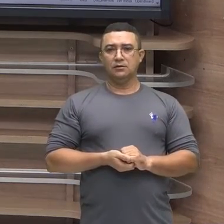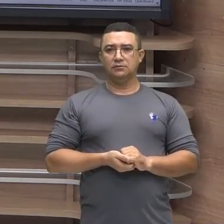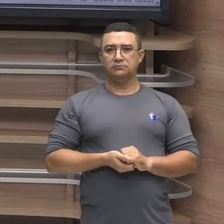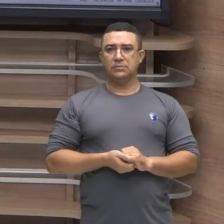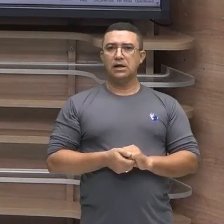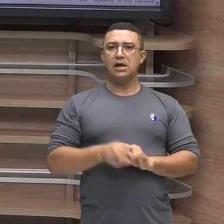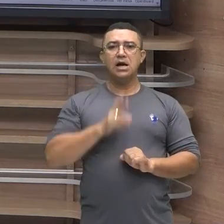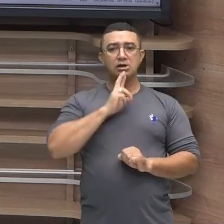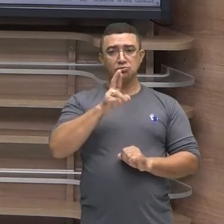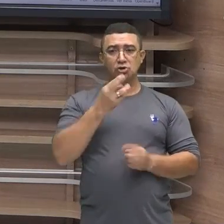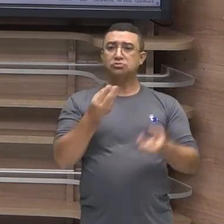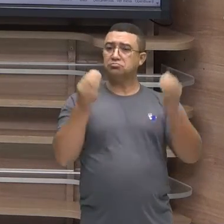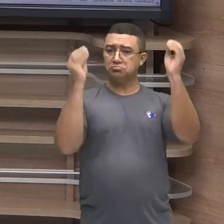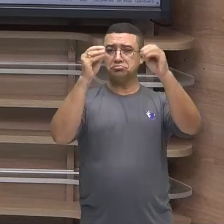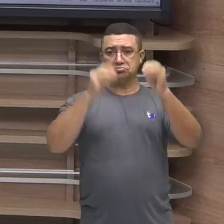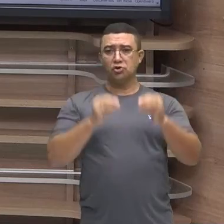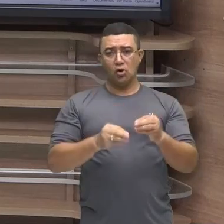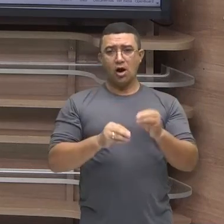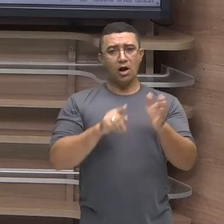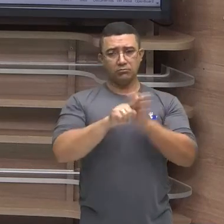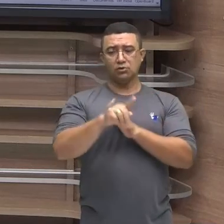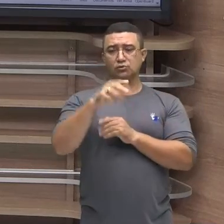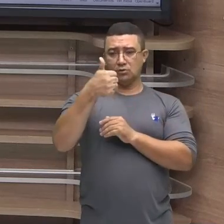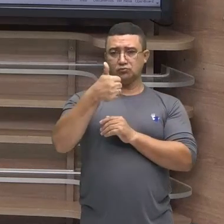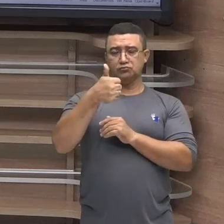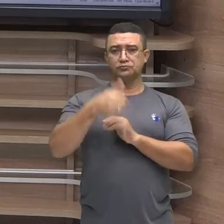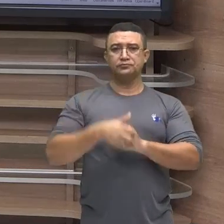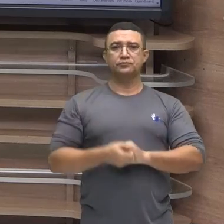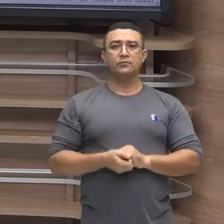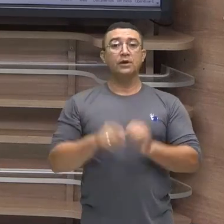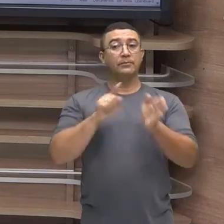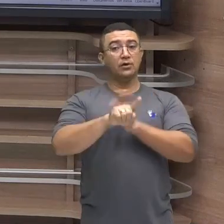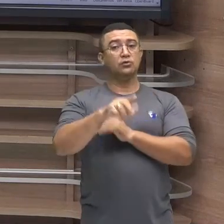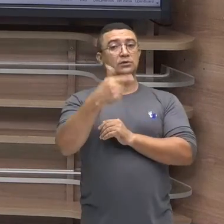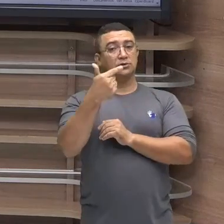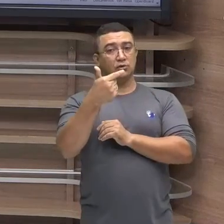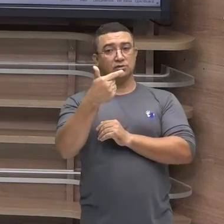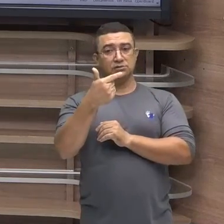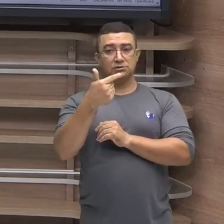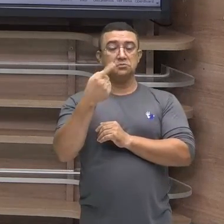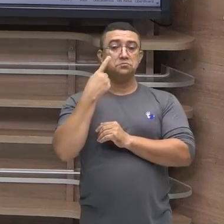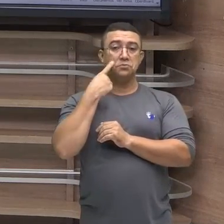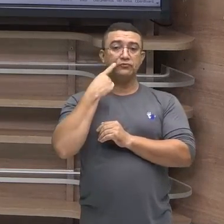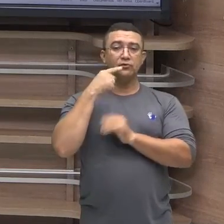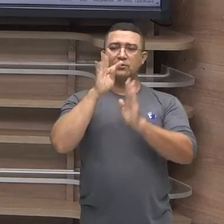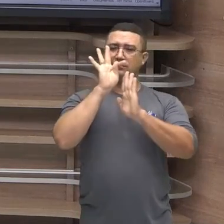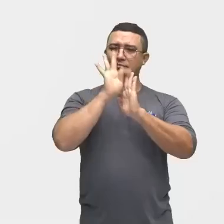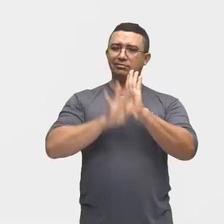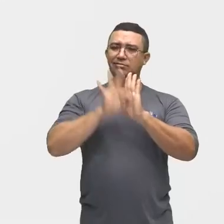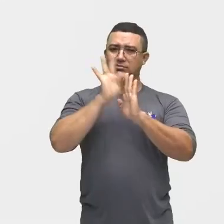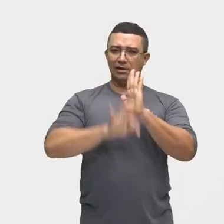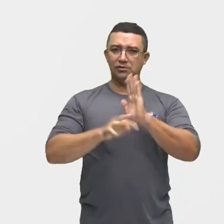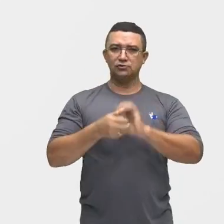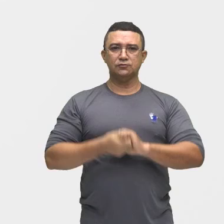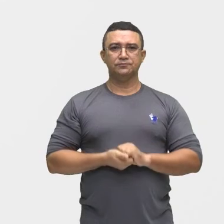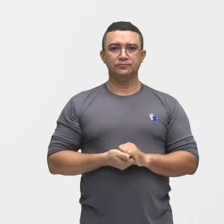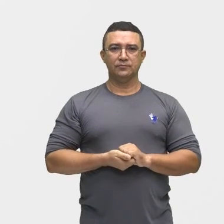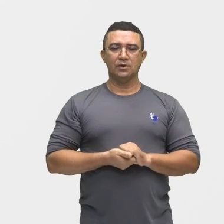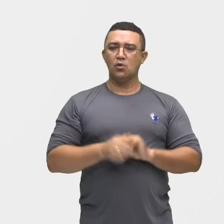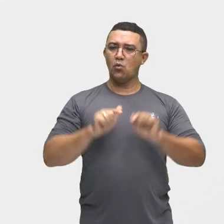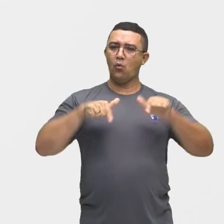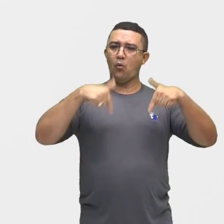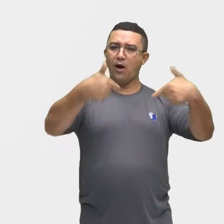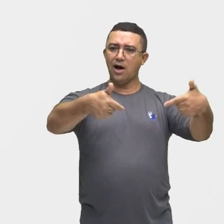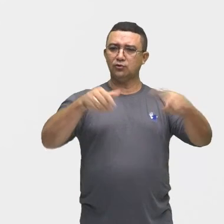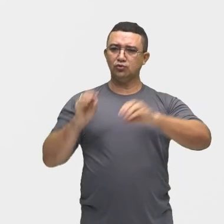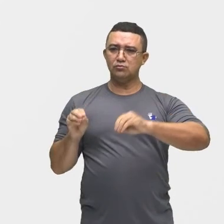colocado esses comentários na primeira questão. E na segunda questão a gente viu ali um texto, né, sobre o ato